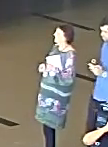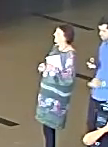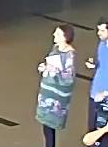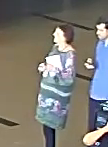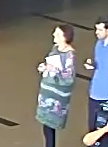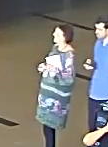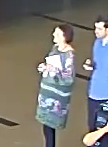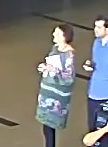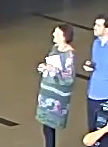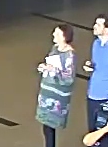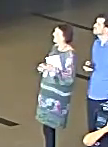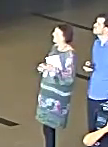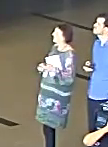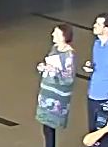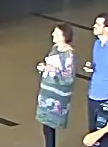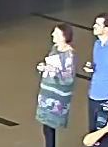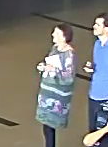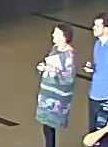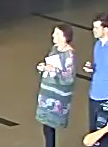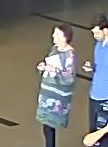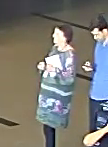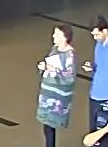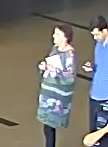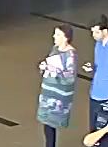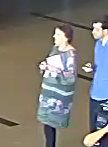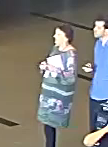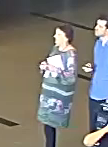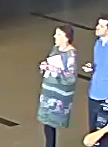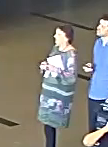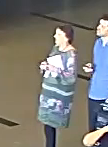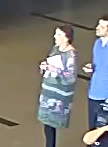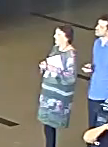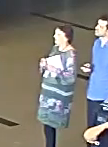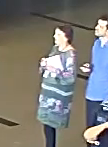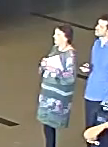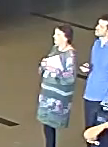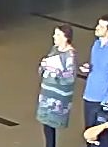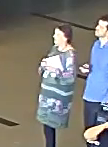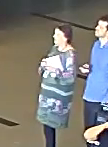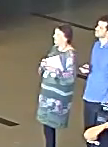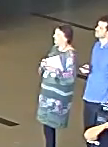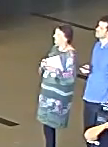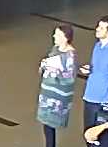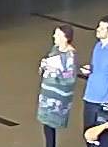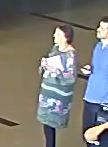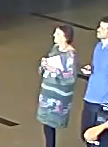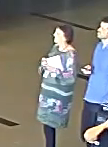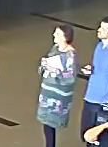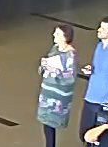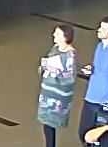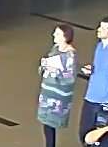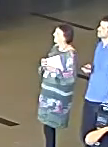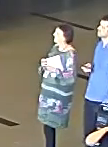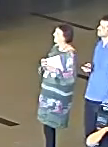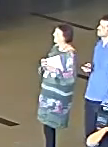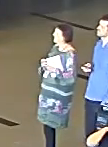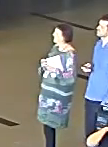3ora Vi vai ficar da altura dos outros passageiros lá vai ter que andar é